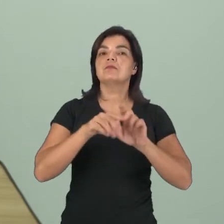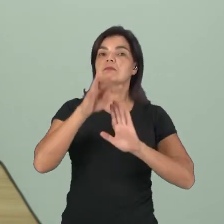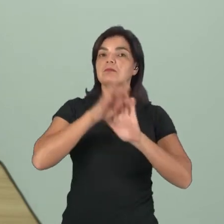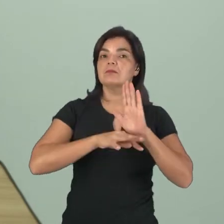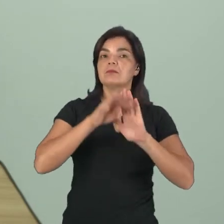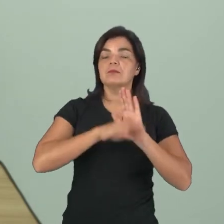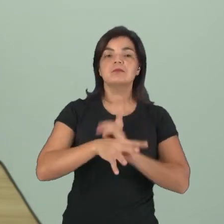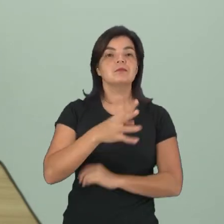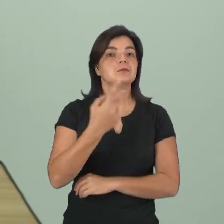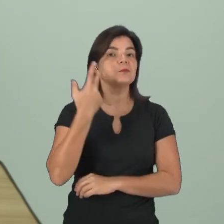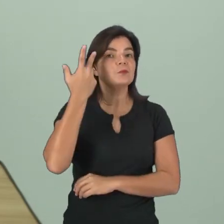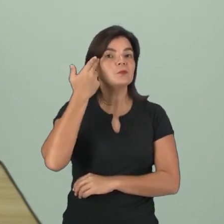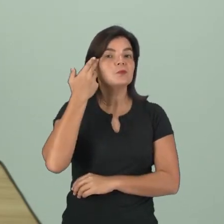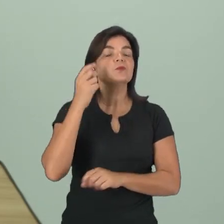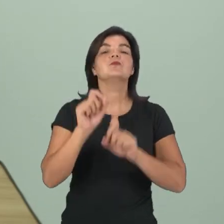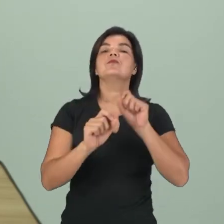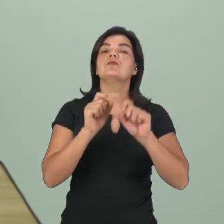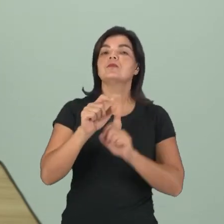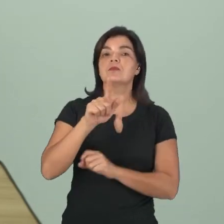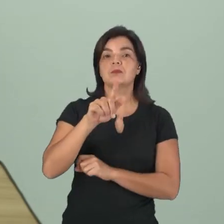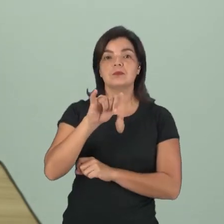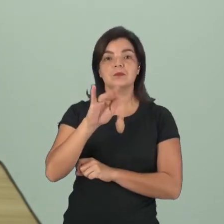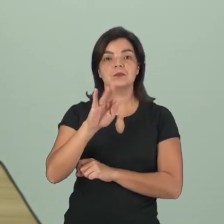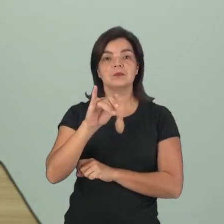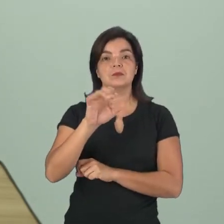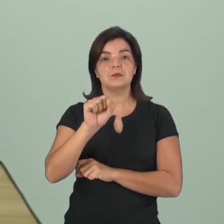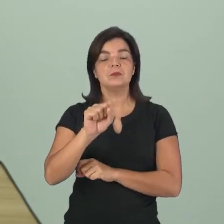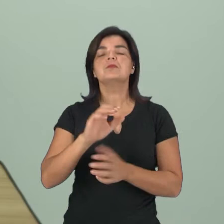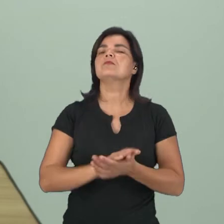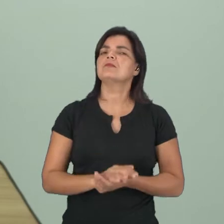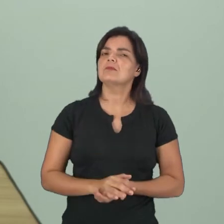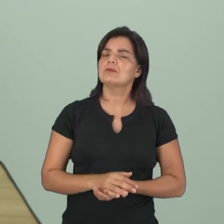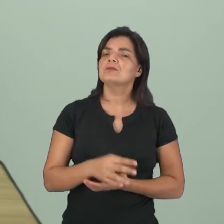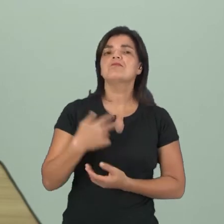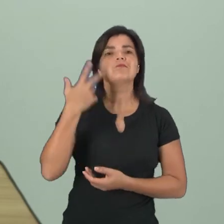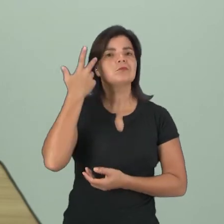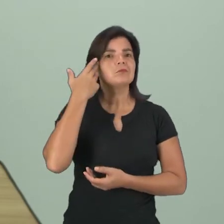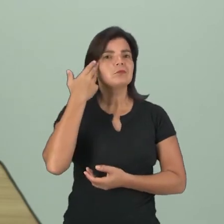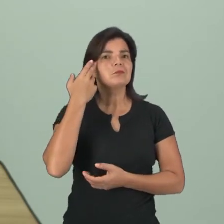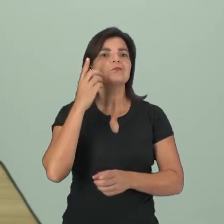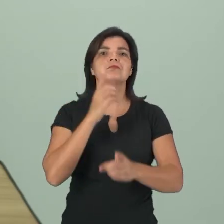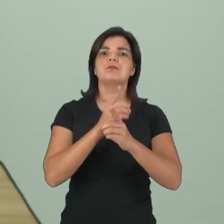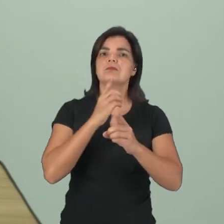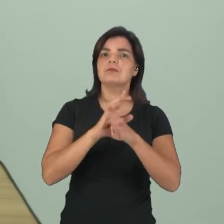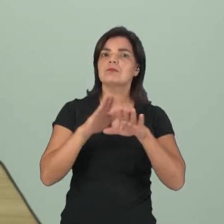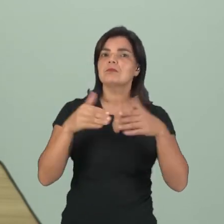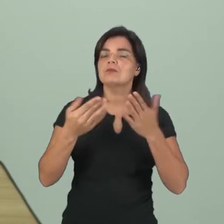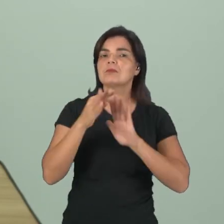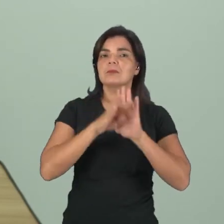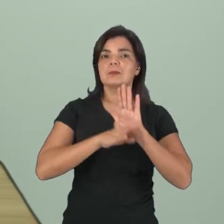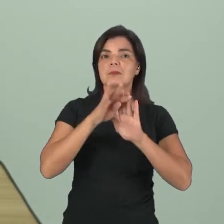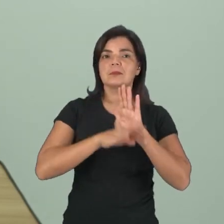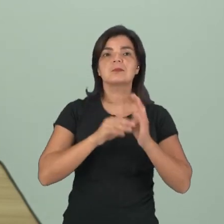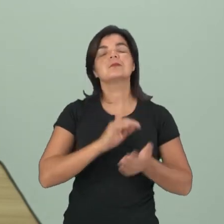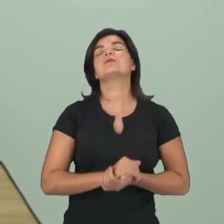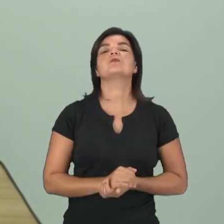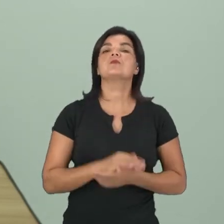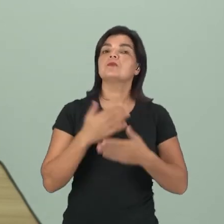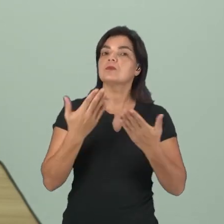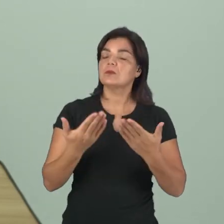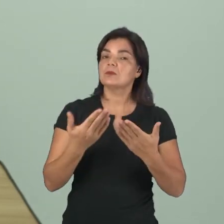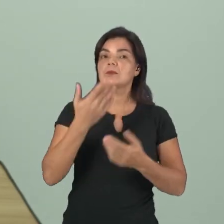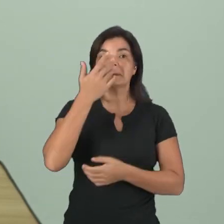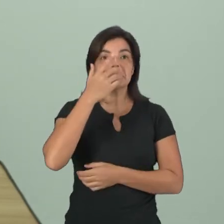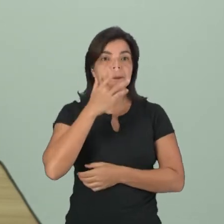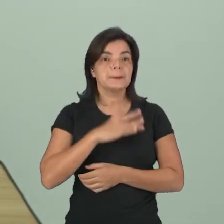é muito comum em gibis. Olha só, muito comum em gibis. Qual será esse texto,